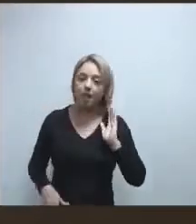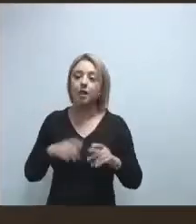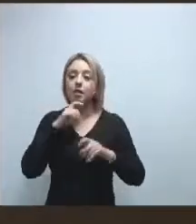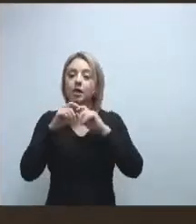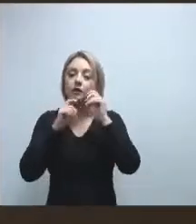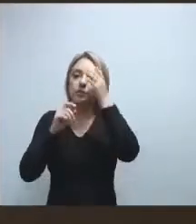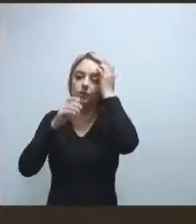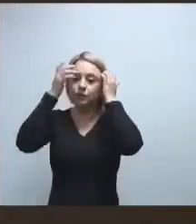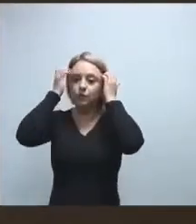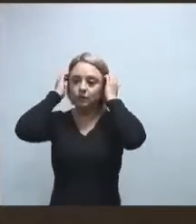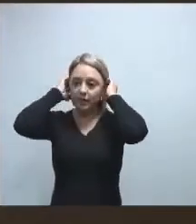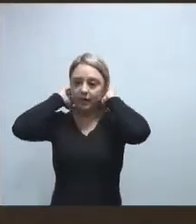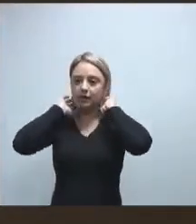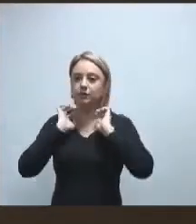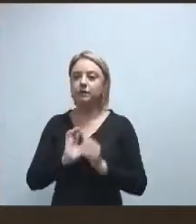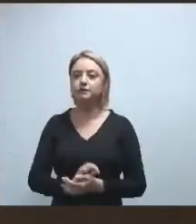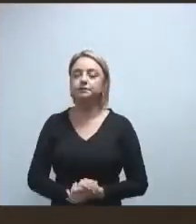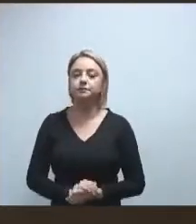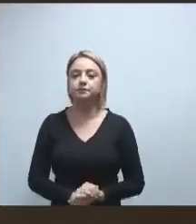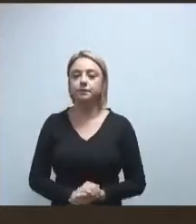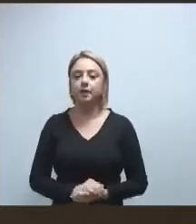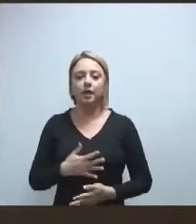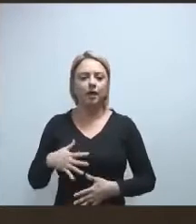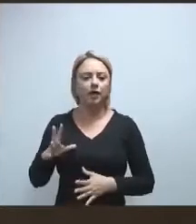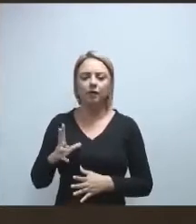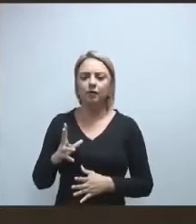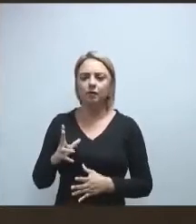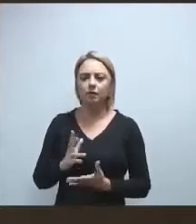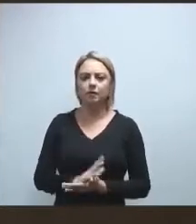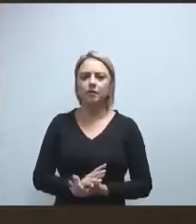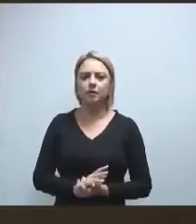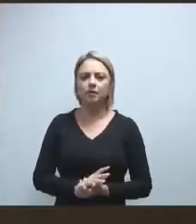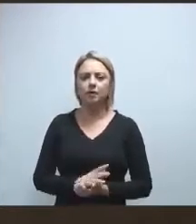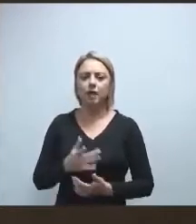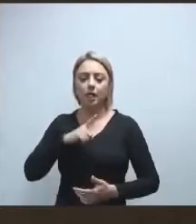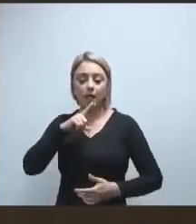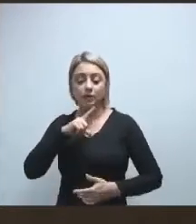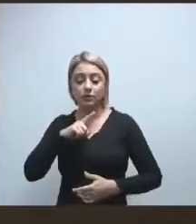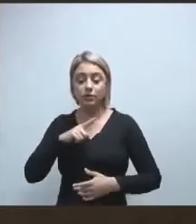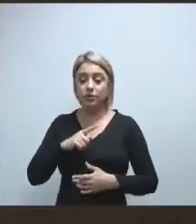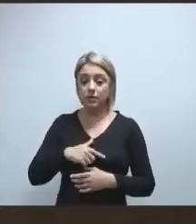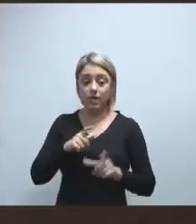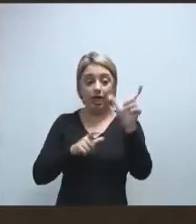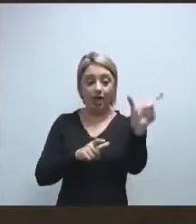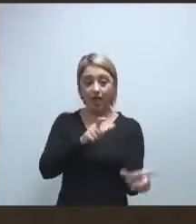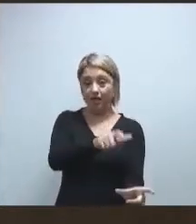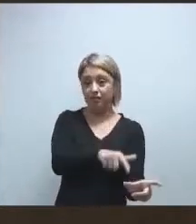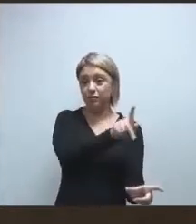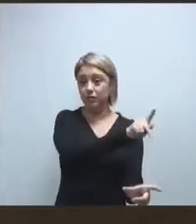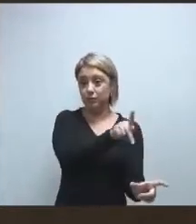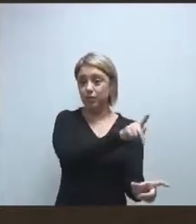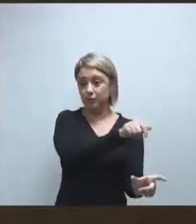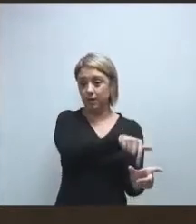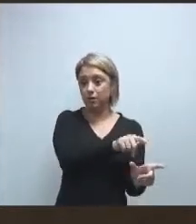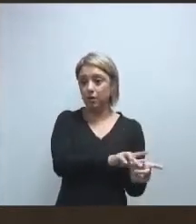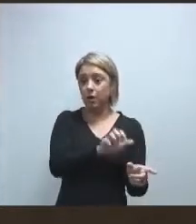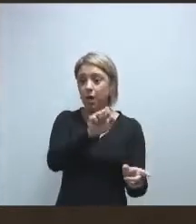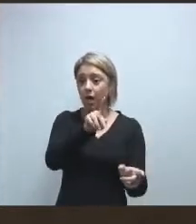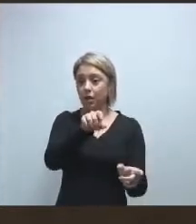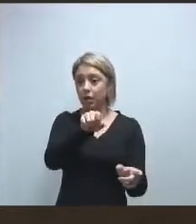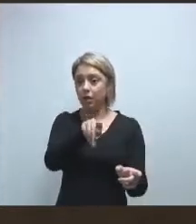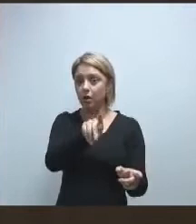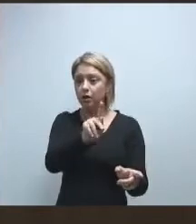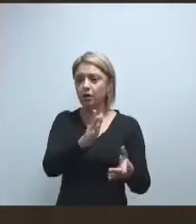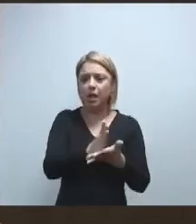orador brilhante foram havia figura do promotor haddock em